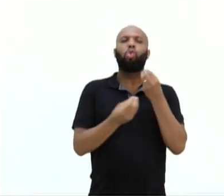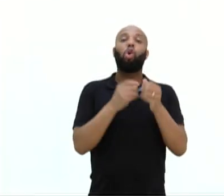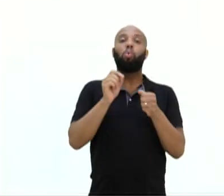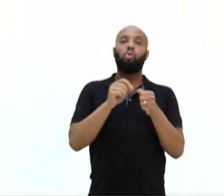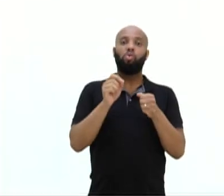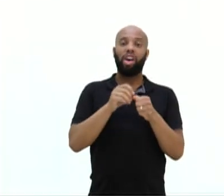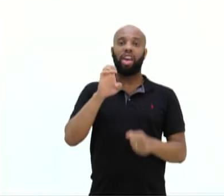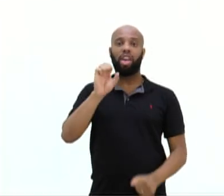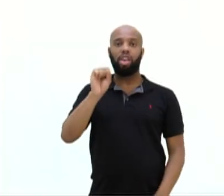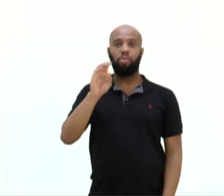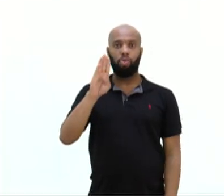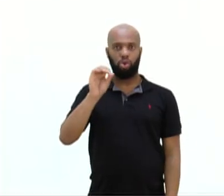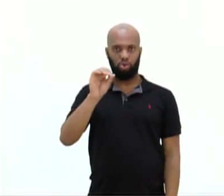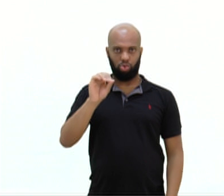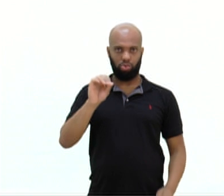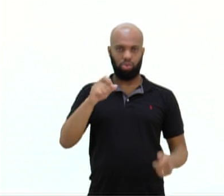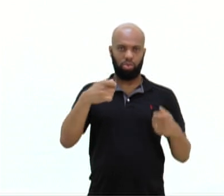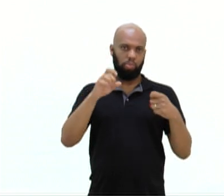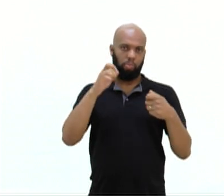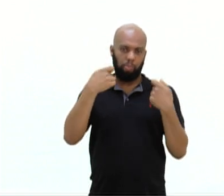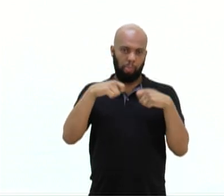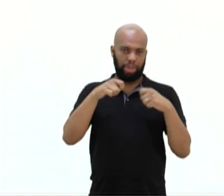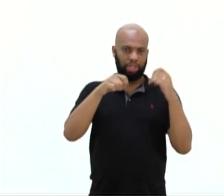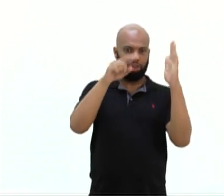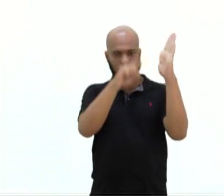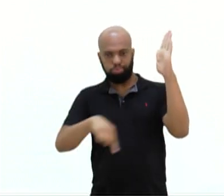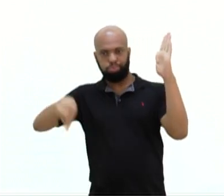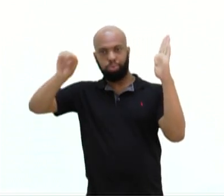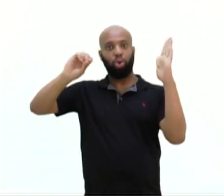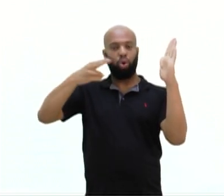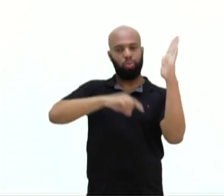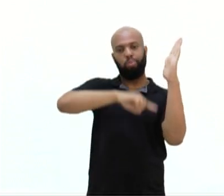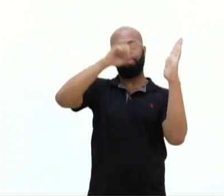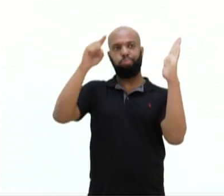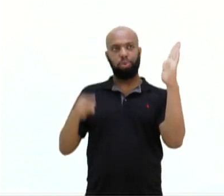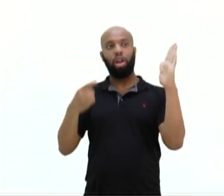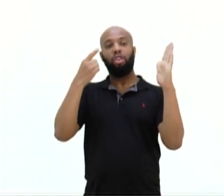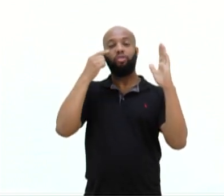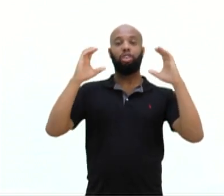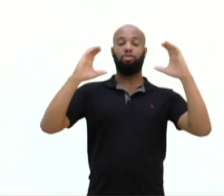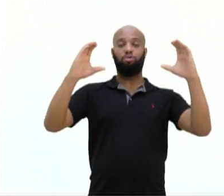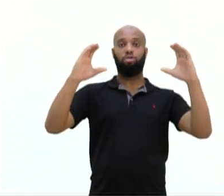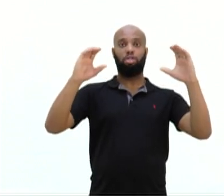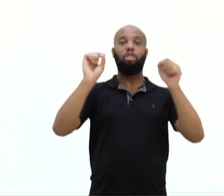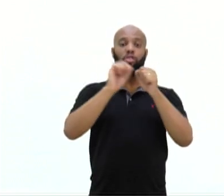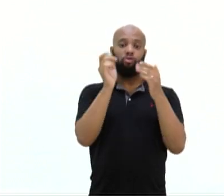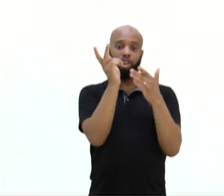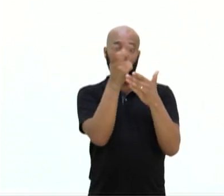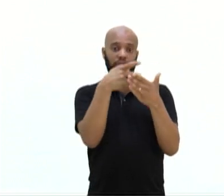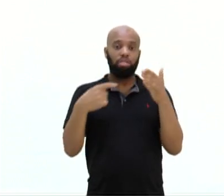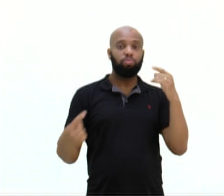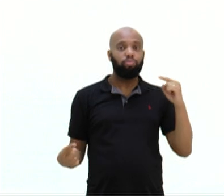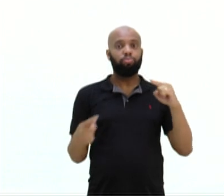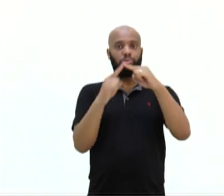5 meios e na coordenada y menos 25 meios.